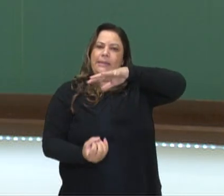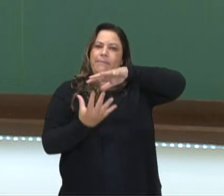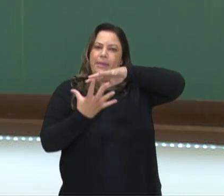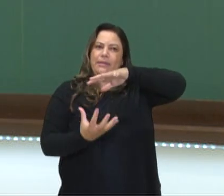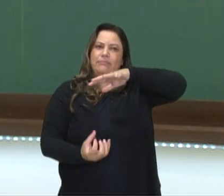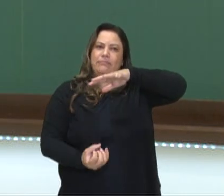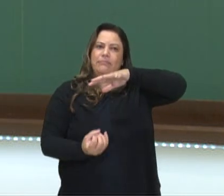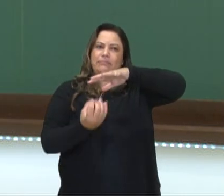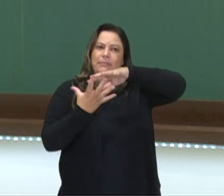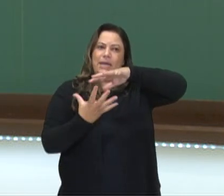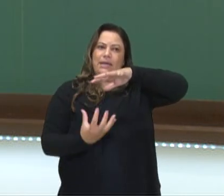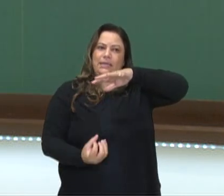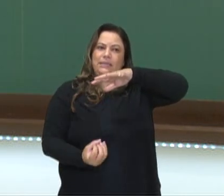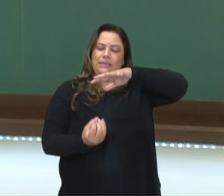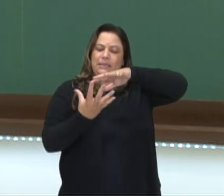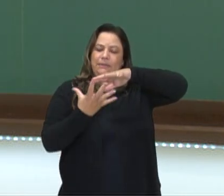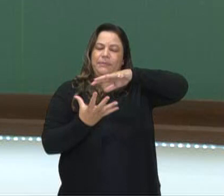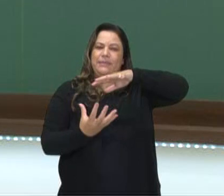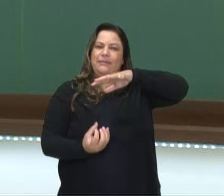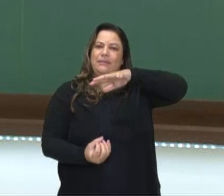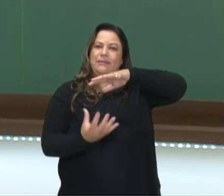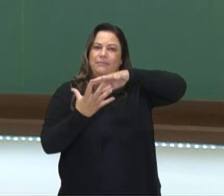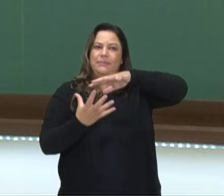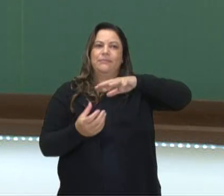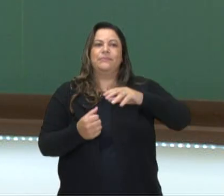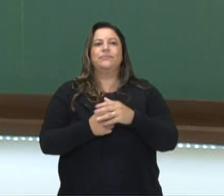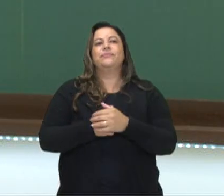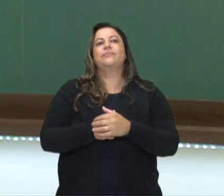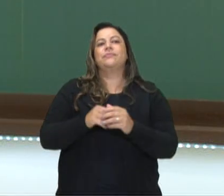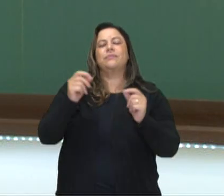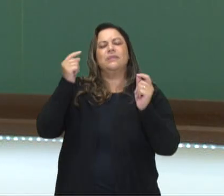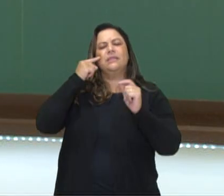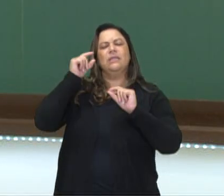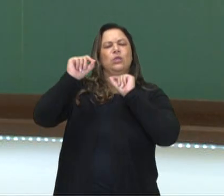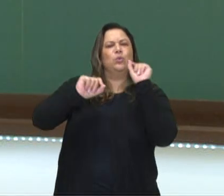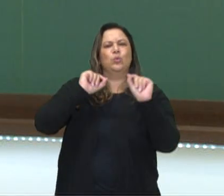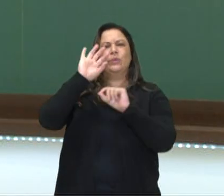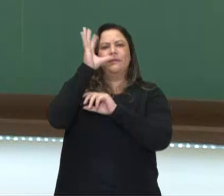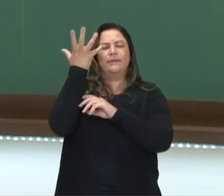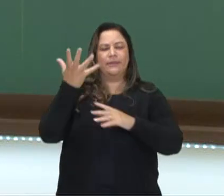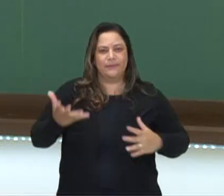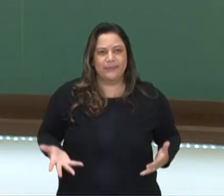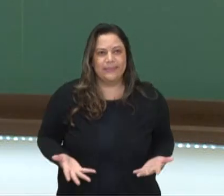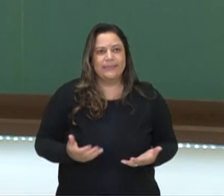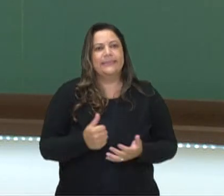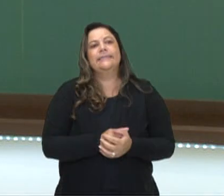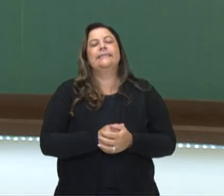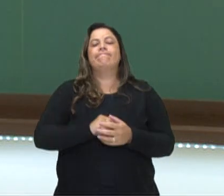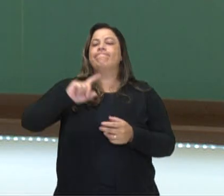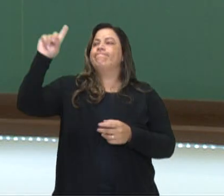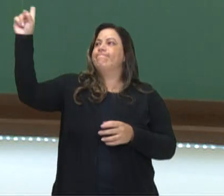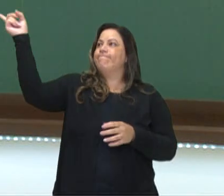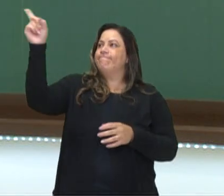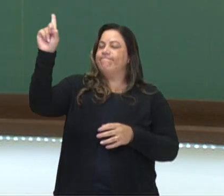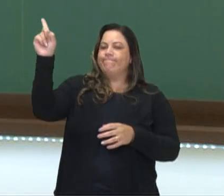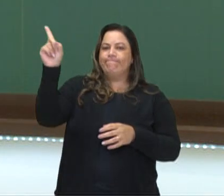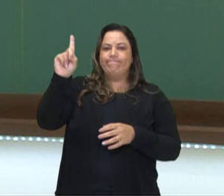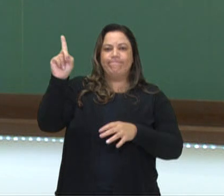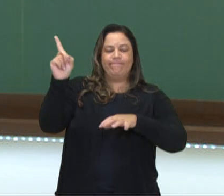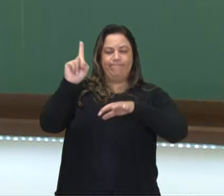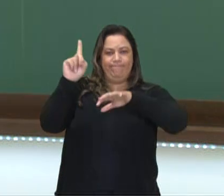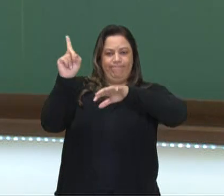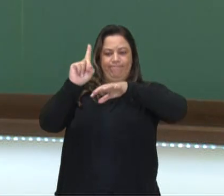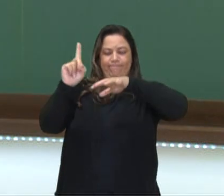dessa radiação acaba chegando à superfície terrestre. O que vai acontecer? Essa radiação solar, quando atinge